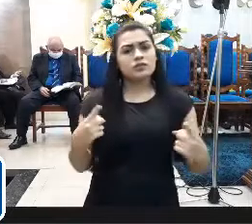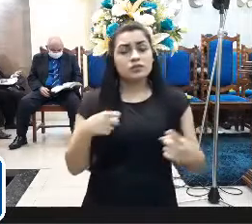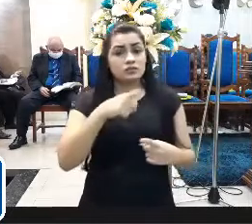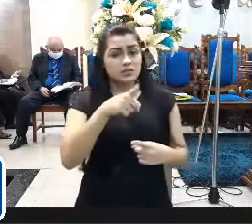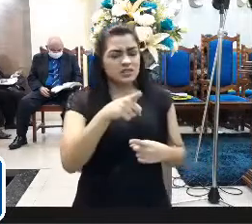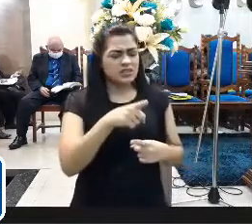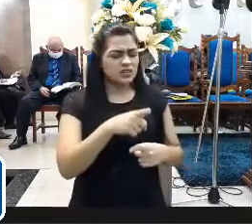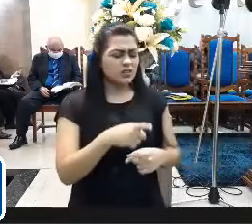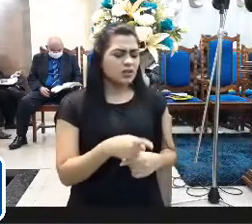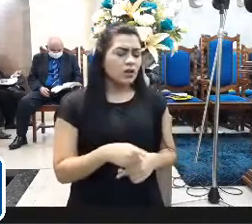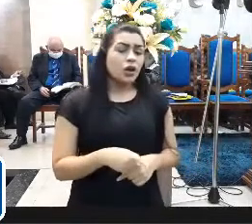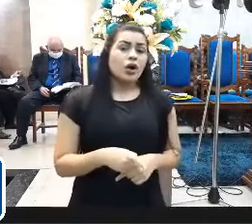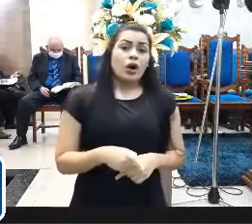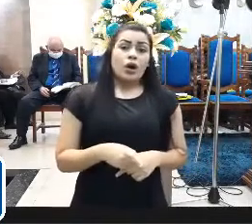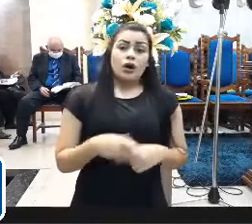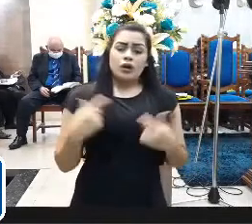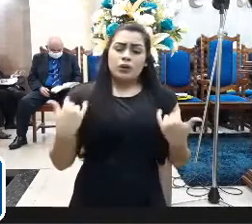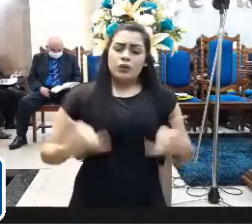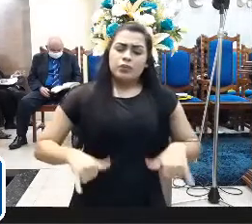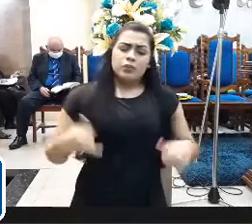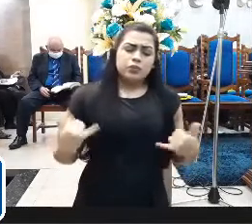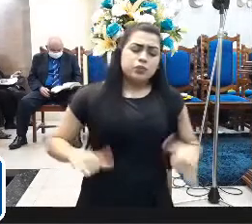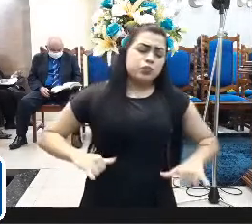cristão, não fique envergonhado não.